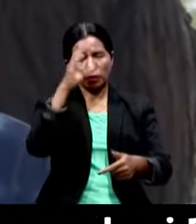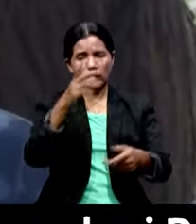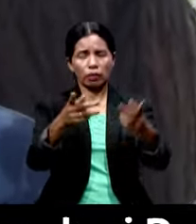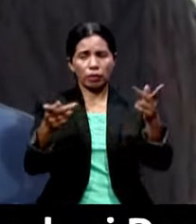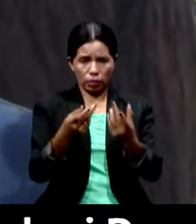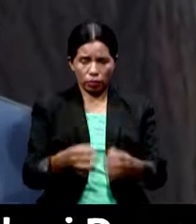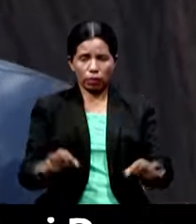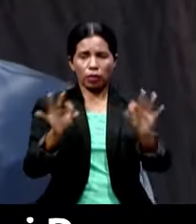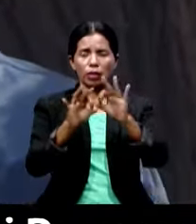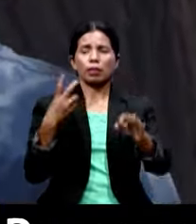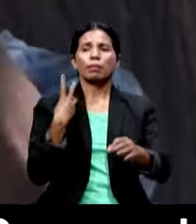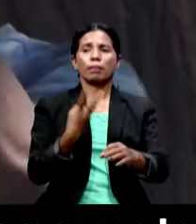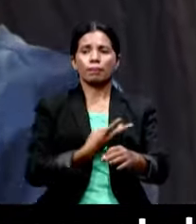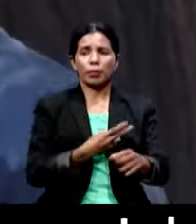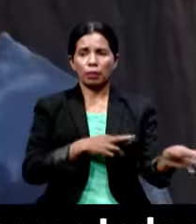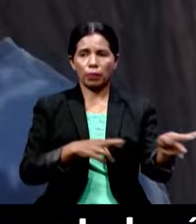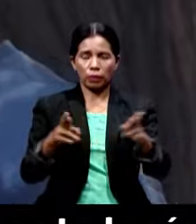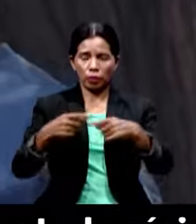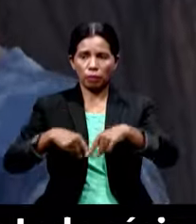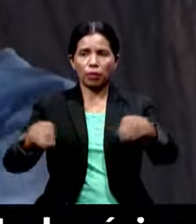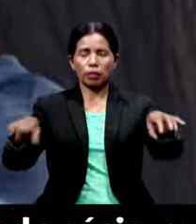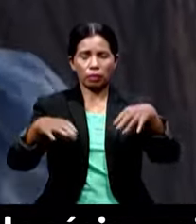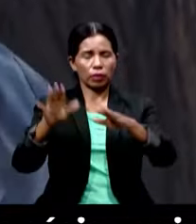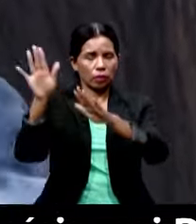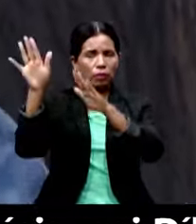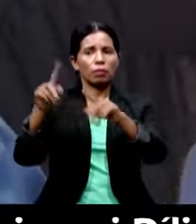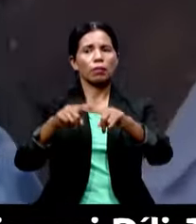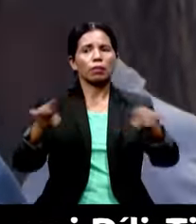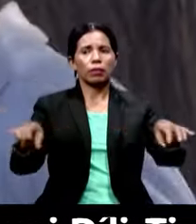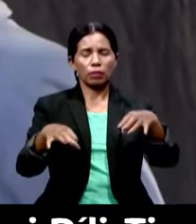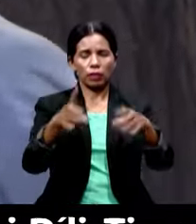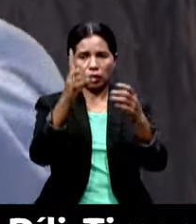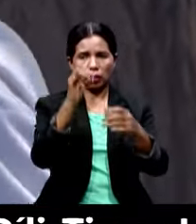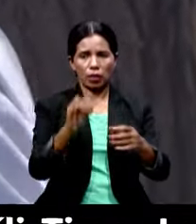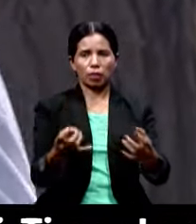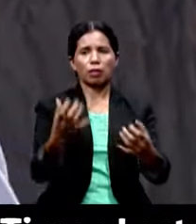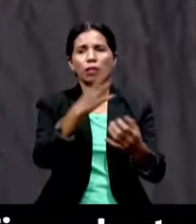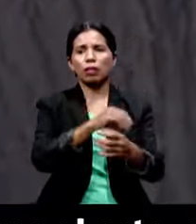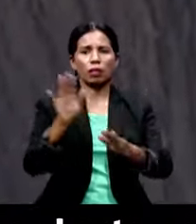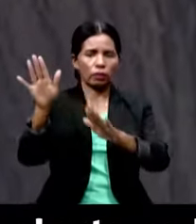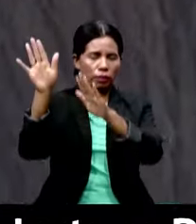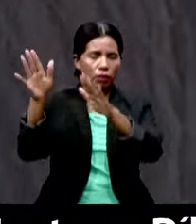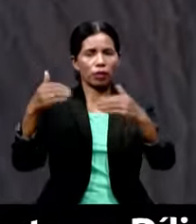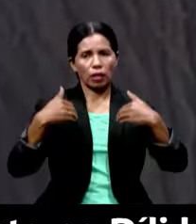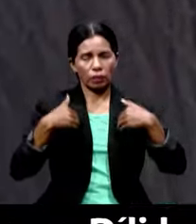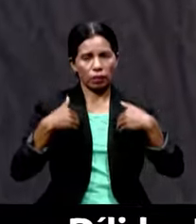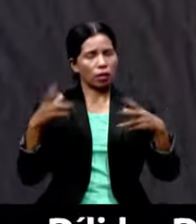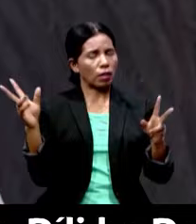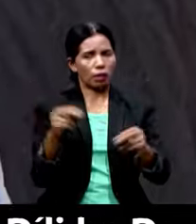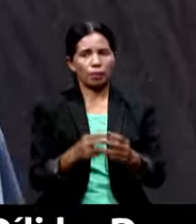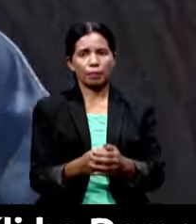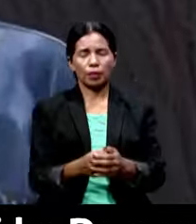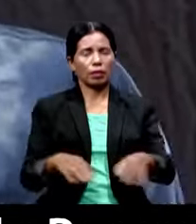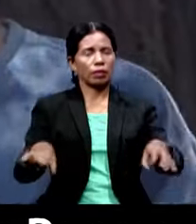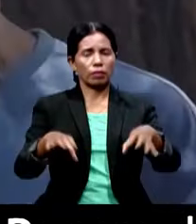ne importante la lima ba ami Ami pronto a tu para serviço e a forro. Mas é serviço e dia agora que vamos serviço e a forro existe que é. Campo